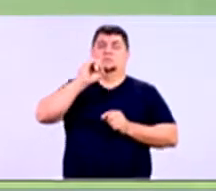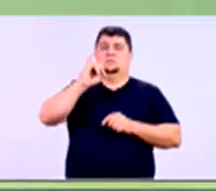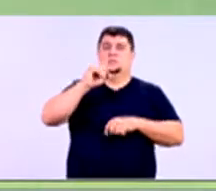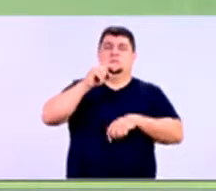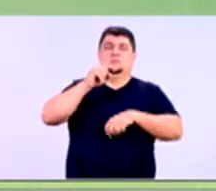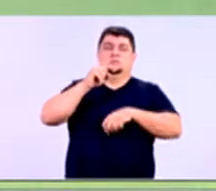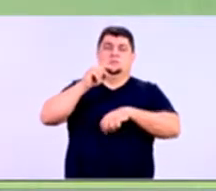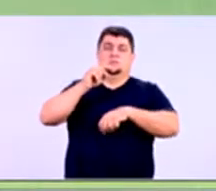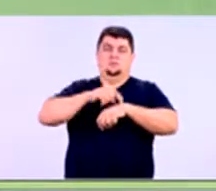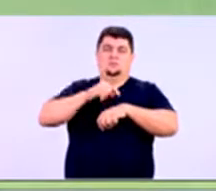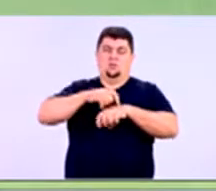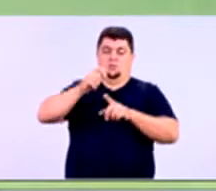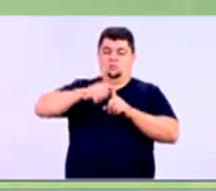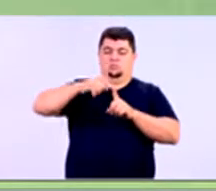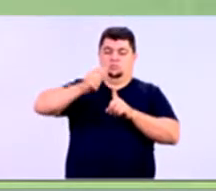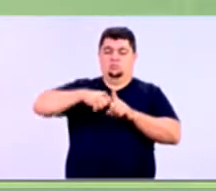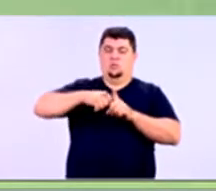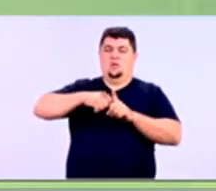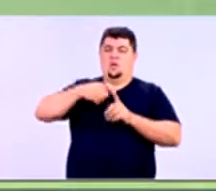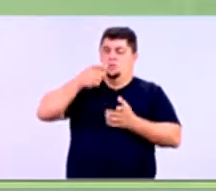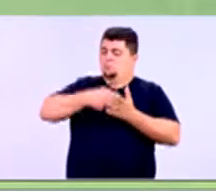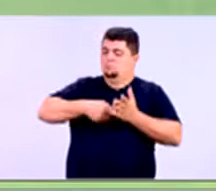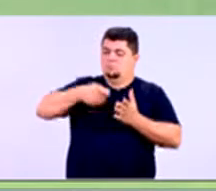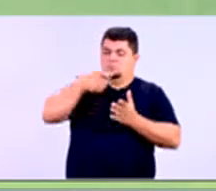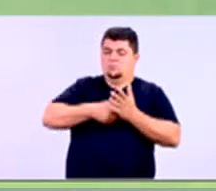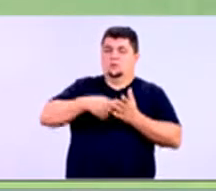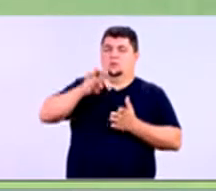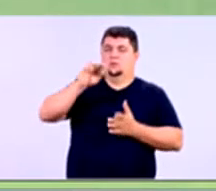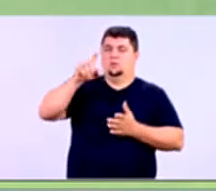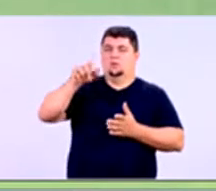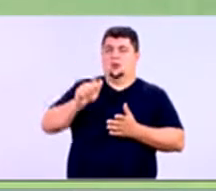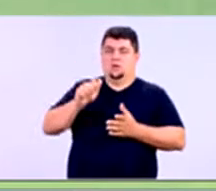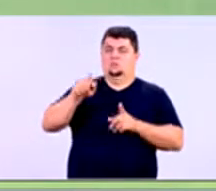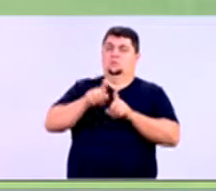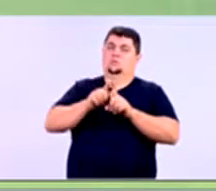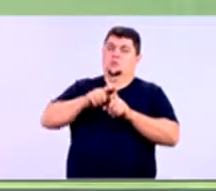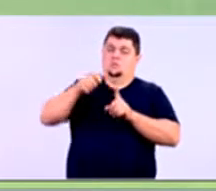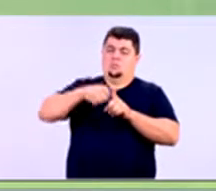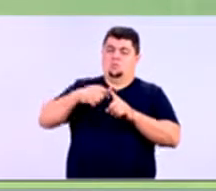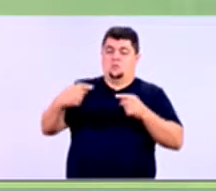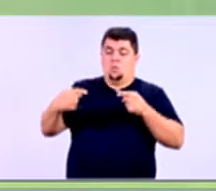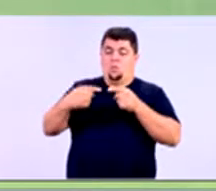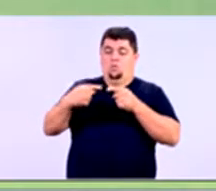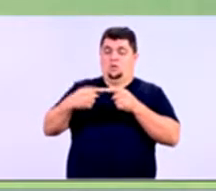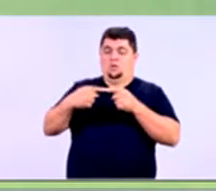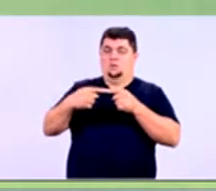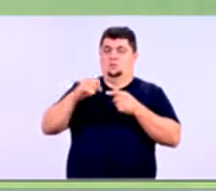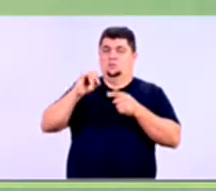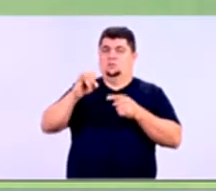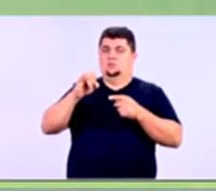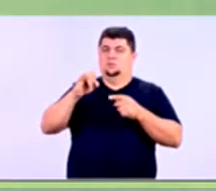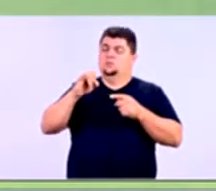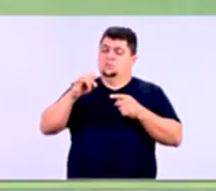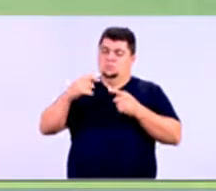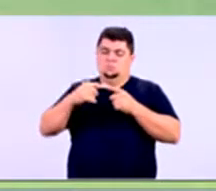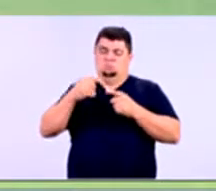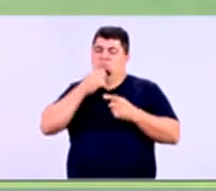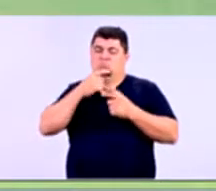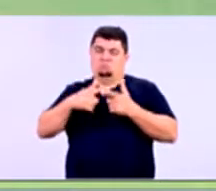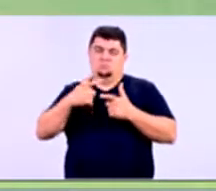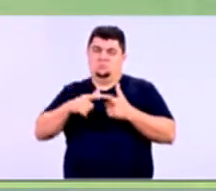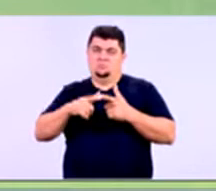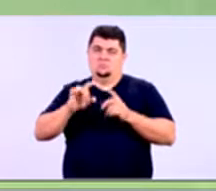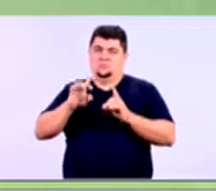em meses, a obrigatoriedade é que a taxa esteja em meses. Se estiver, não tem problema. Substitui